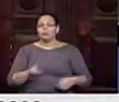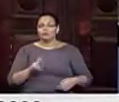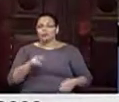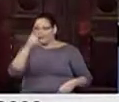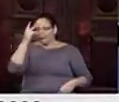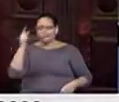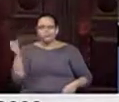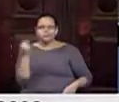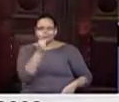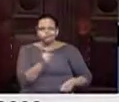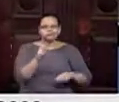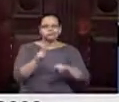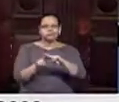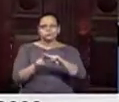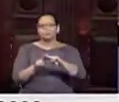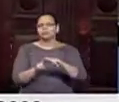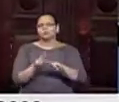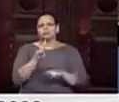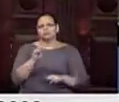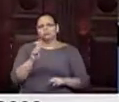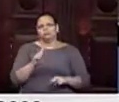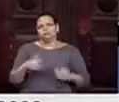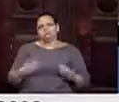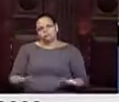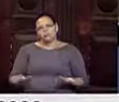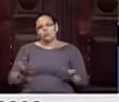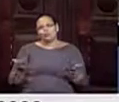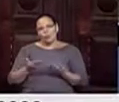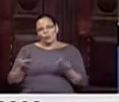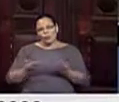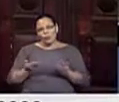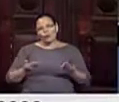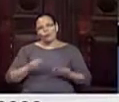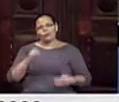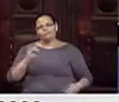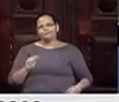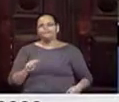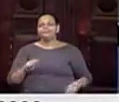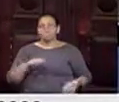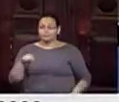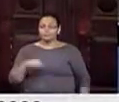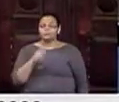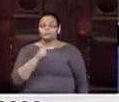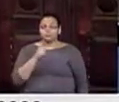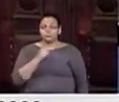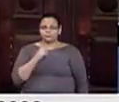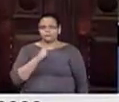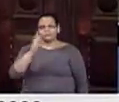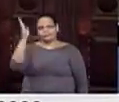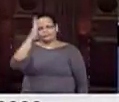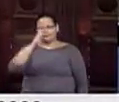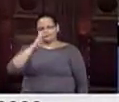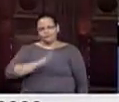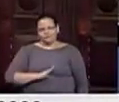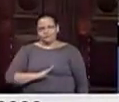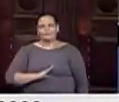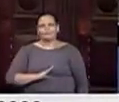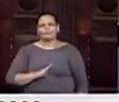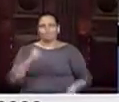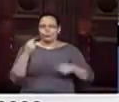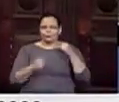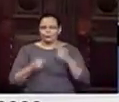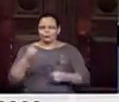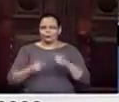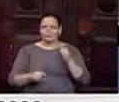alguma coisa vai se resolver hoje em dia nós temos no brasil uma política